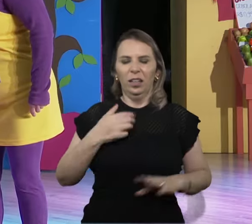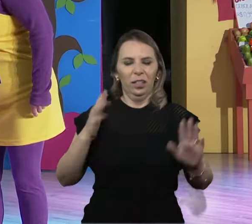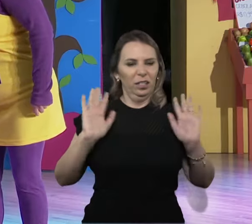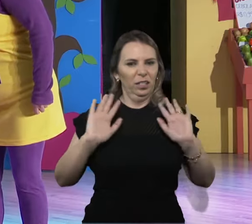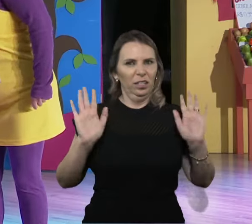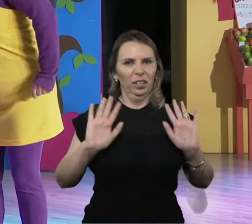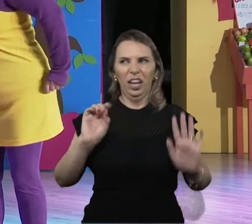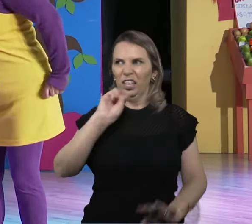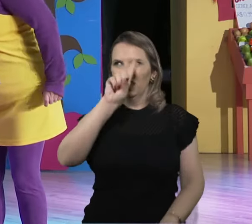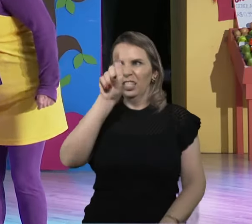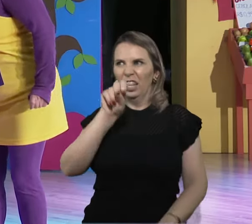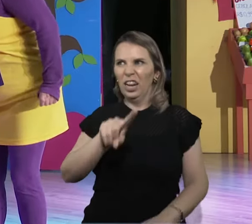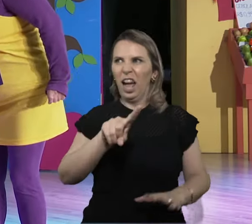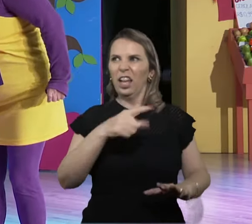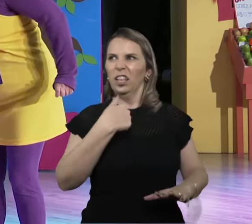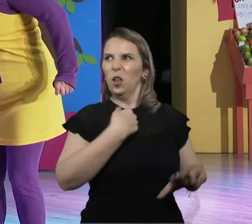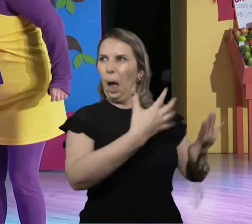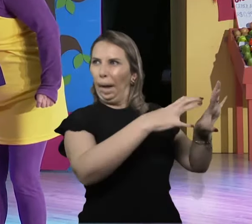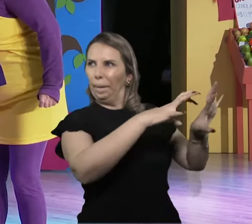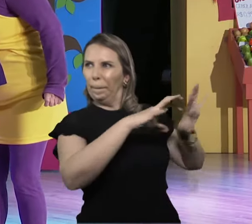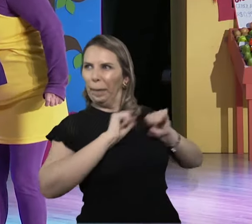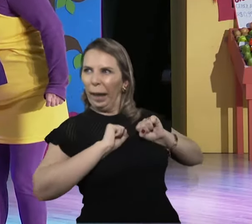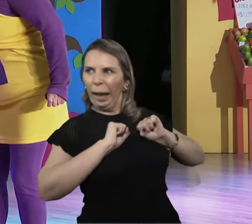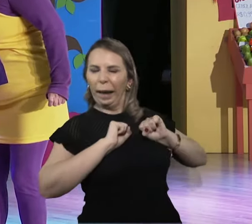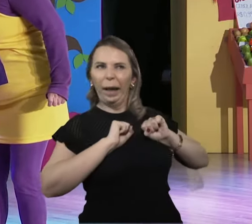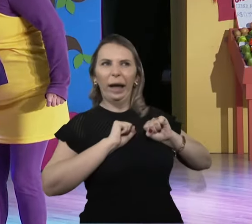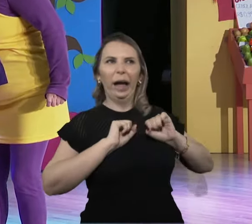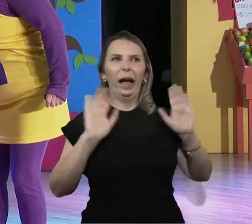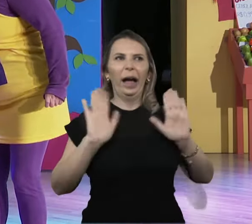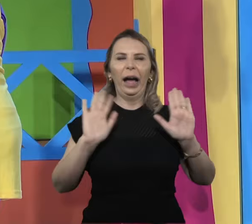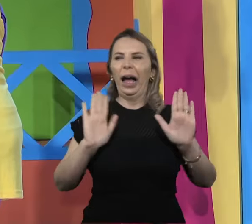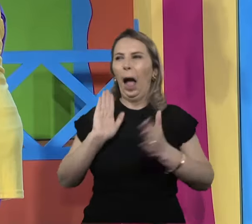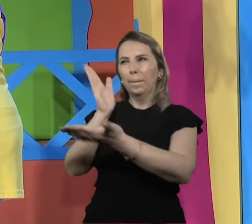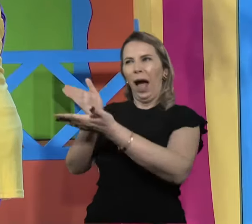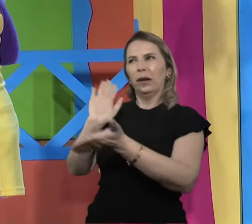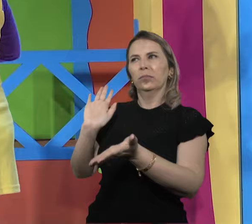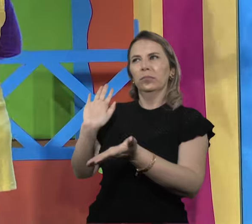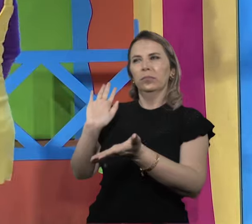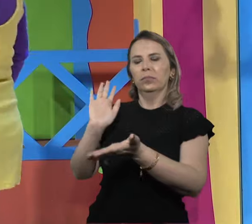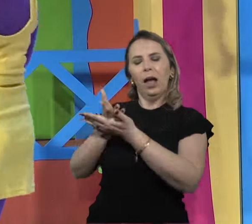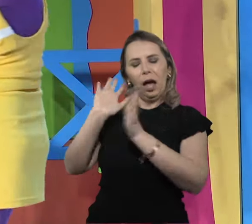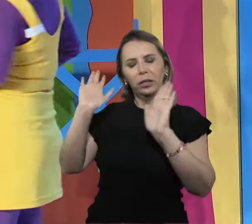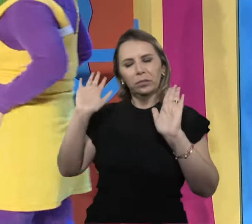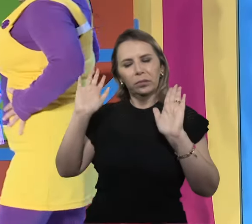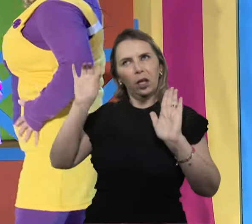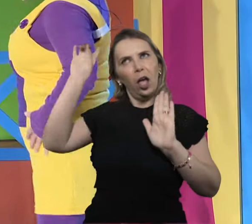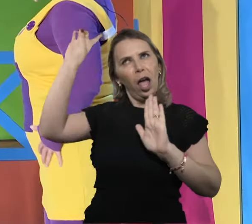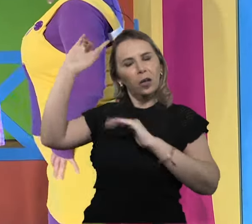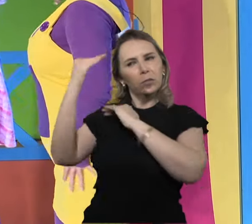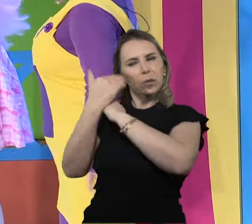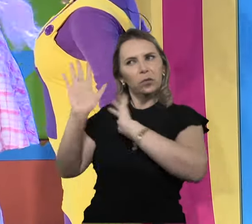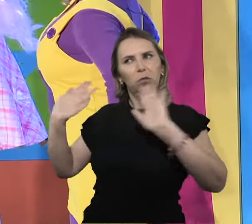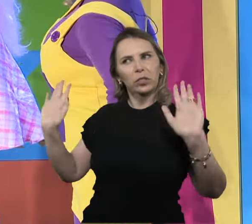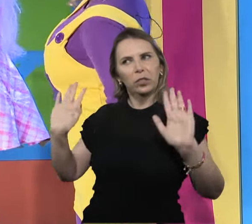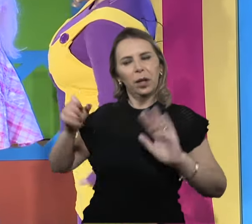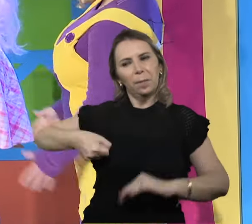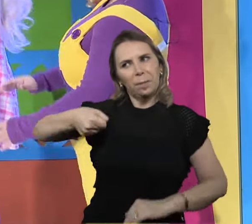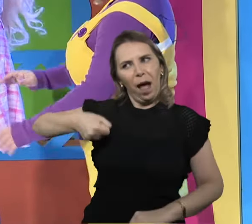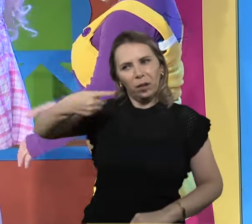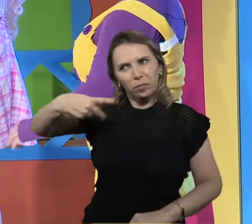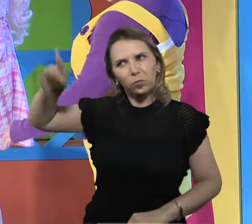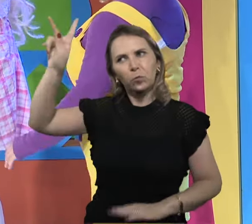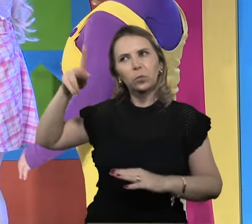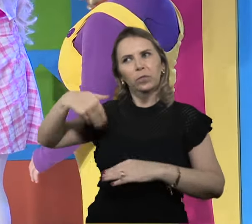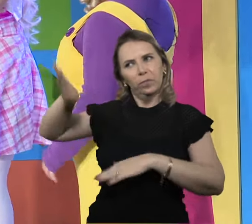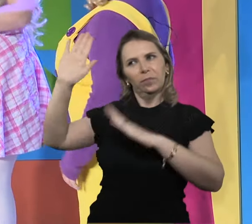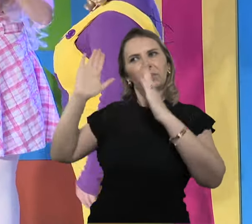Eu, hein? Será que isso pega? Ai, para com isso, Balu! Deus que me livre! Pega sua mala,